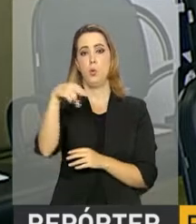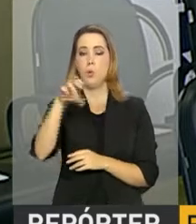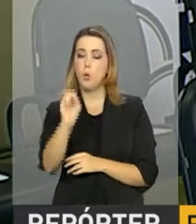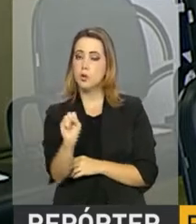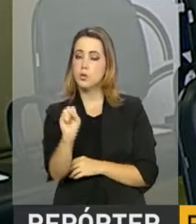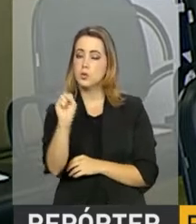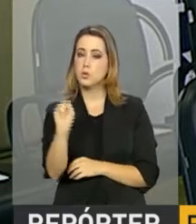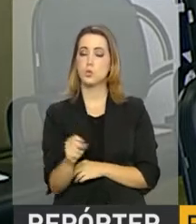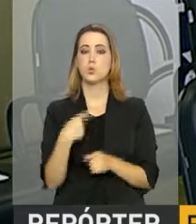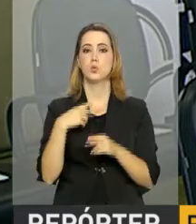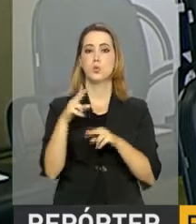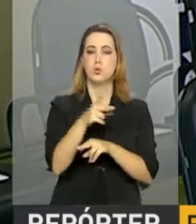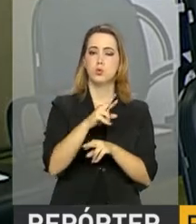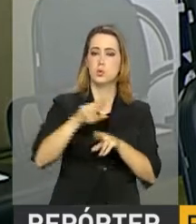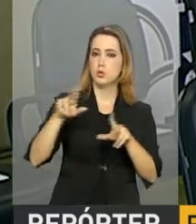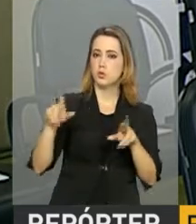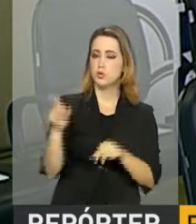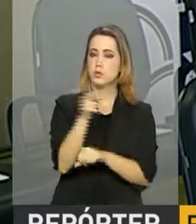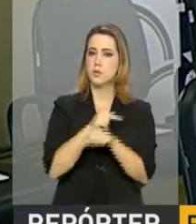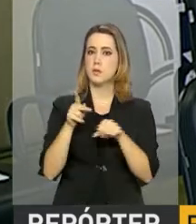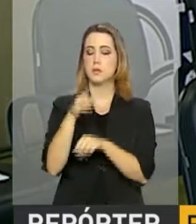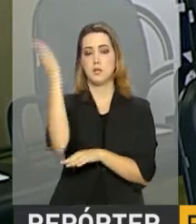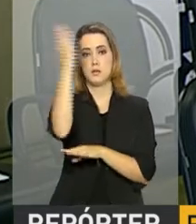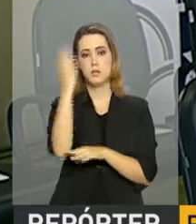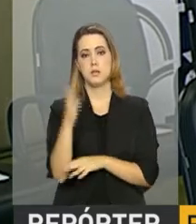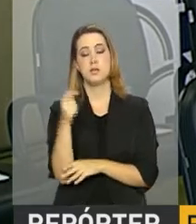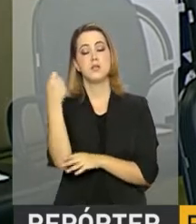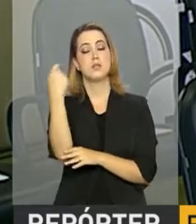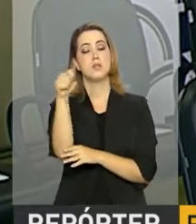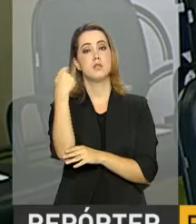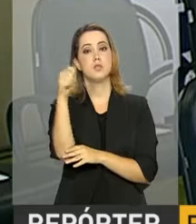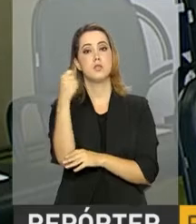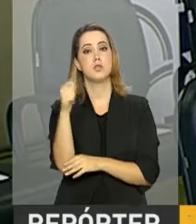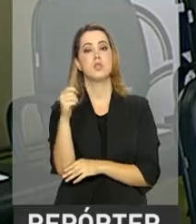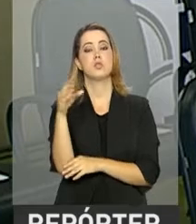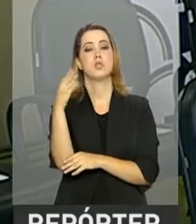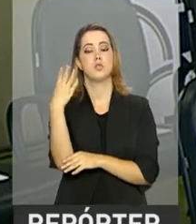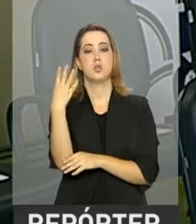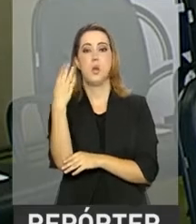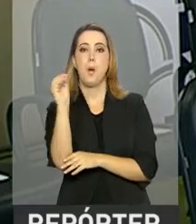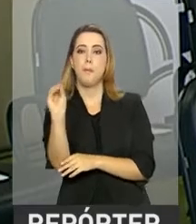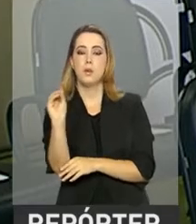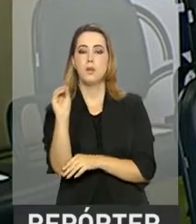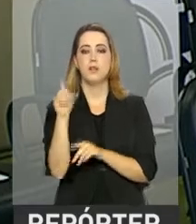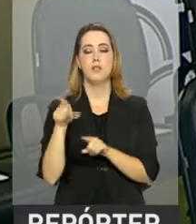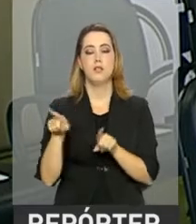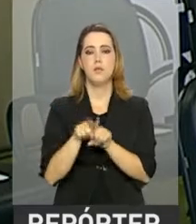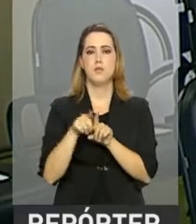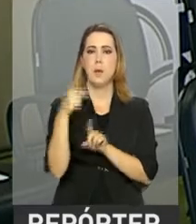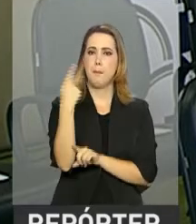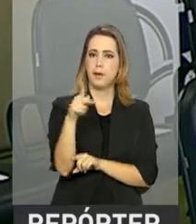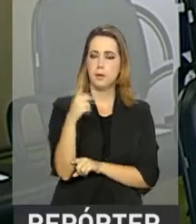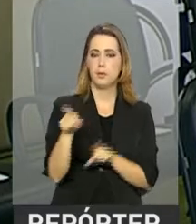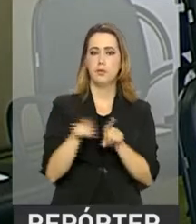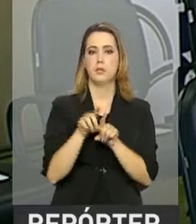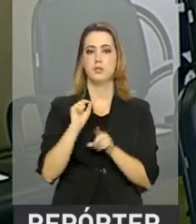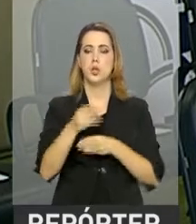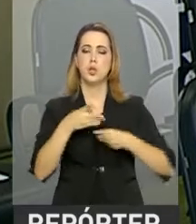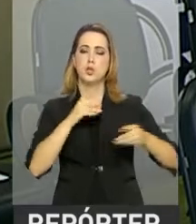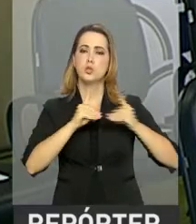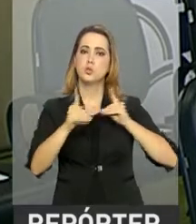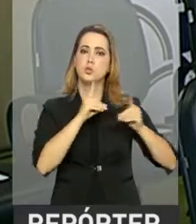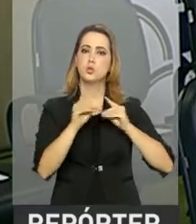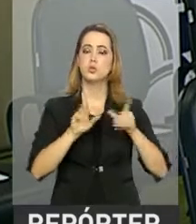brasil argentina chile bolívia paraguai e uruguai a idéia é discutir o combate aos crimes de fronteira como o tráfico